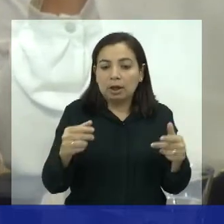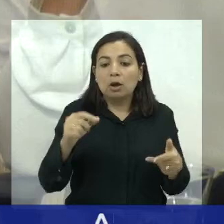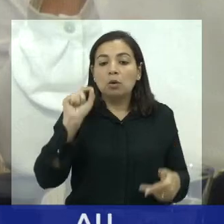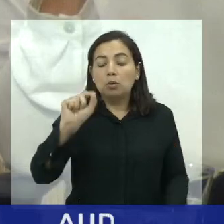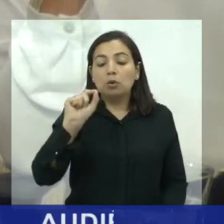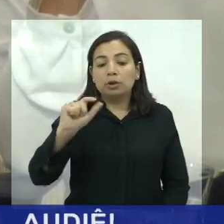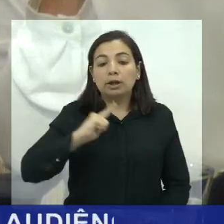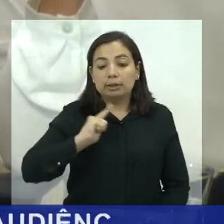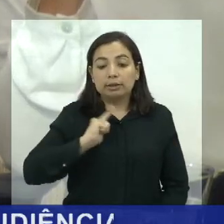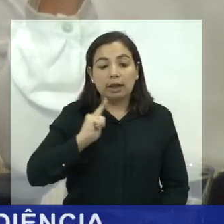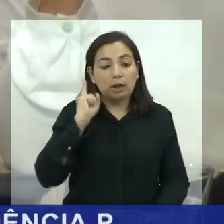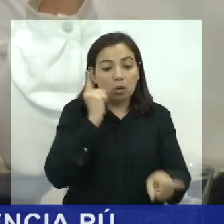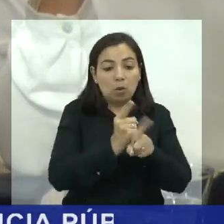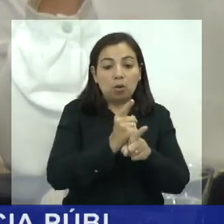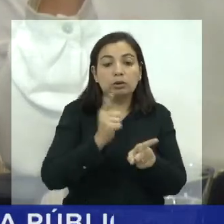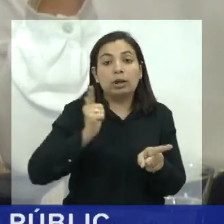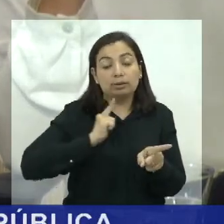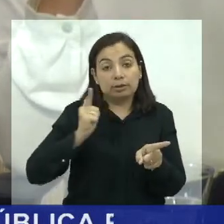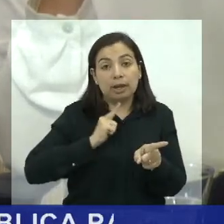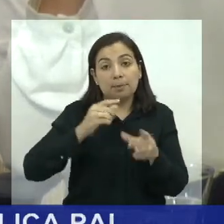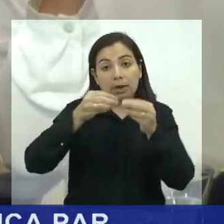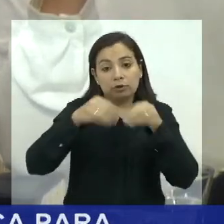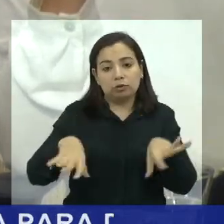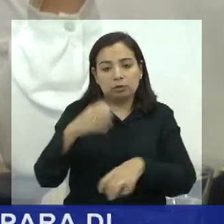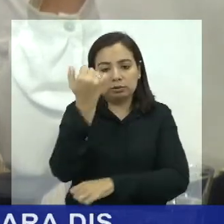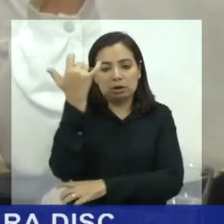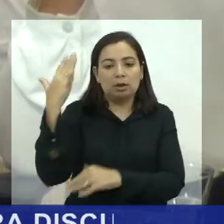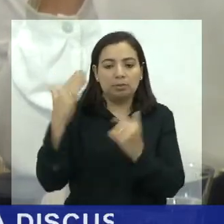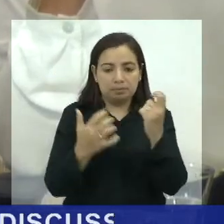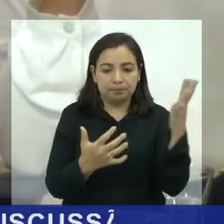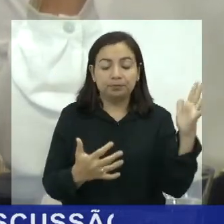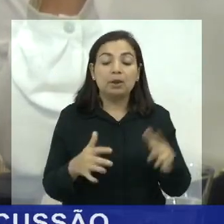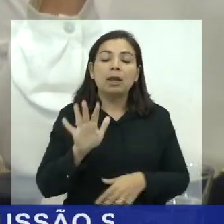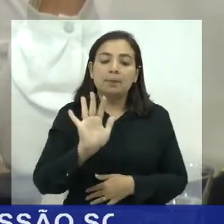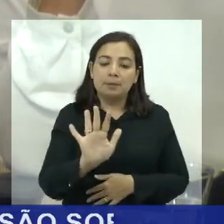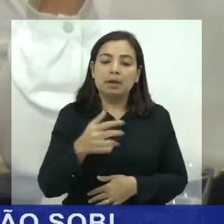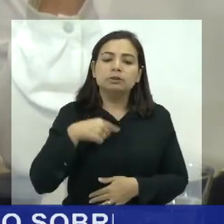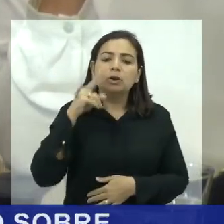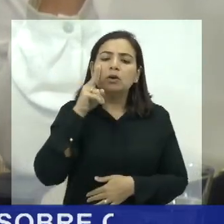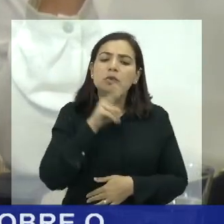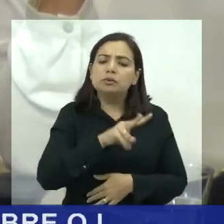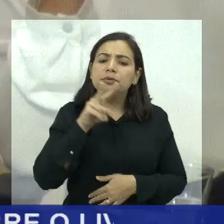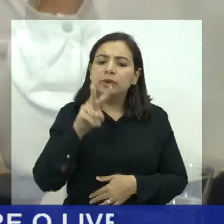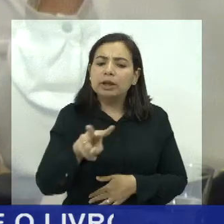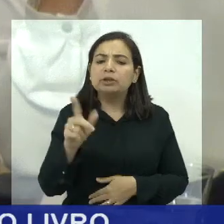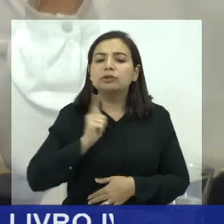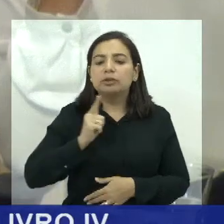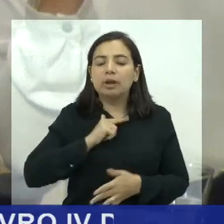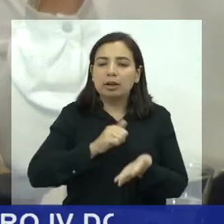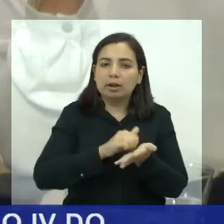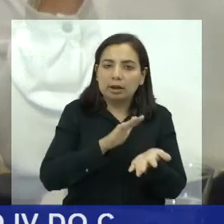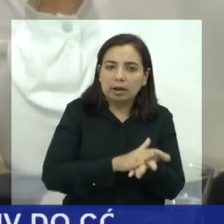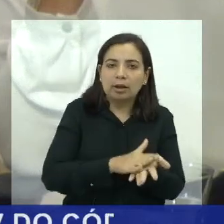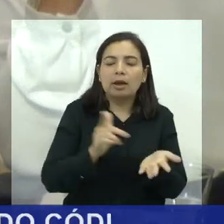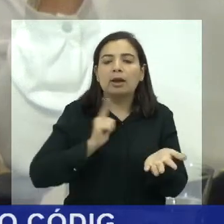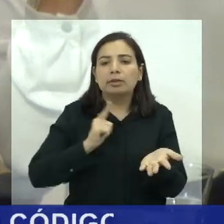comprovada poluição ou degradação ambiental. E, assim, eu vi várias infrações e penalidades,